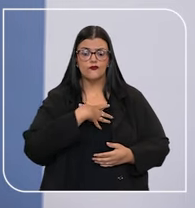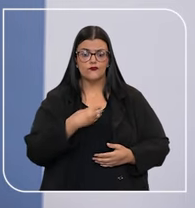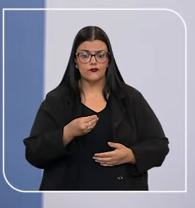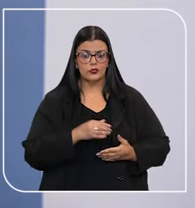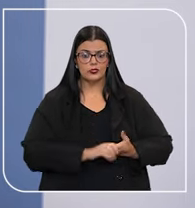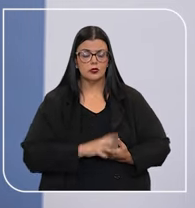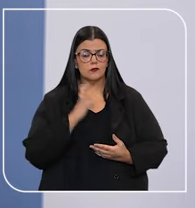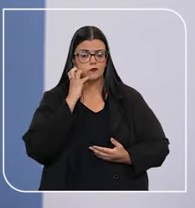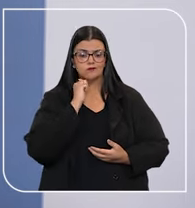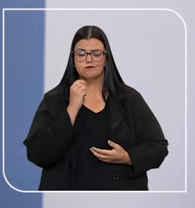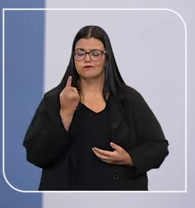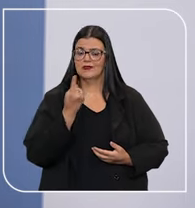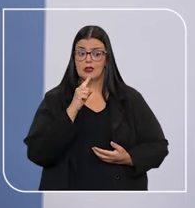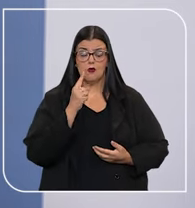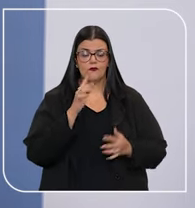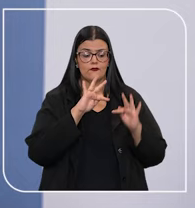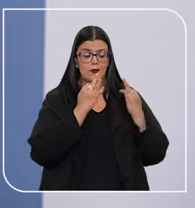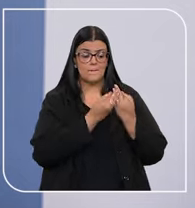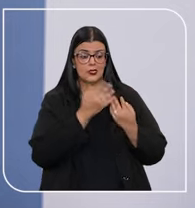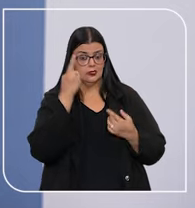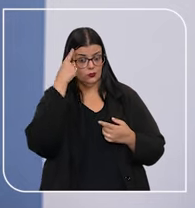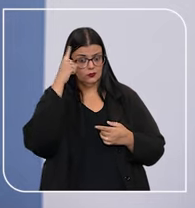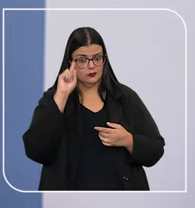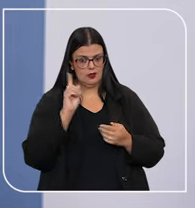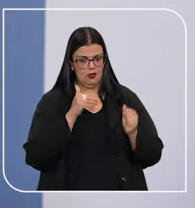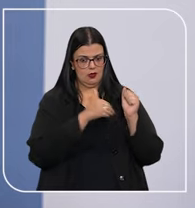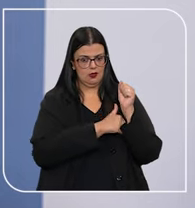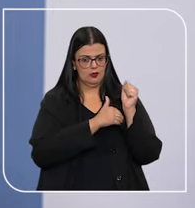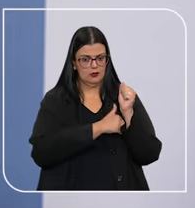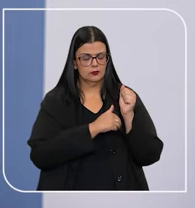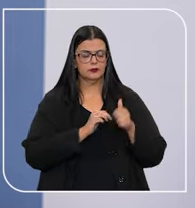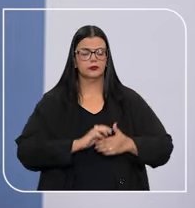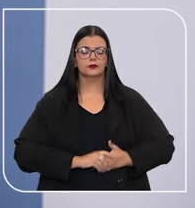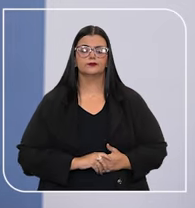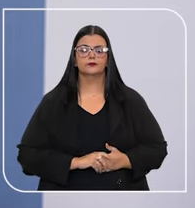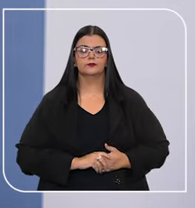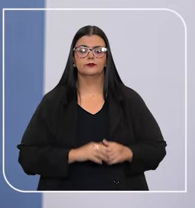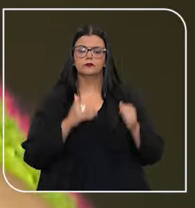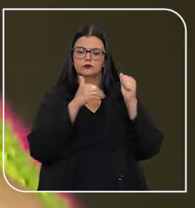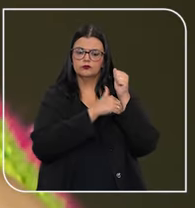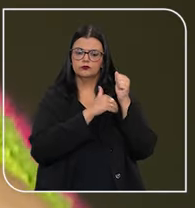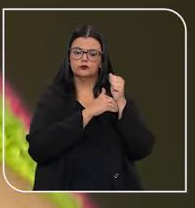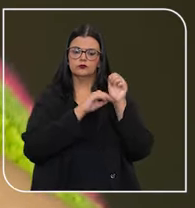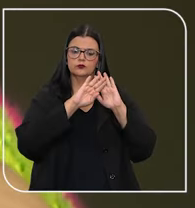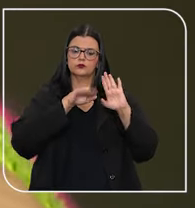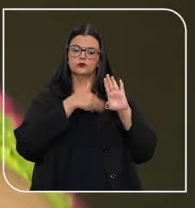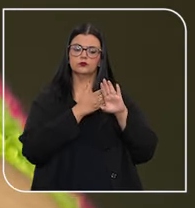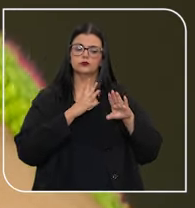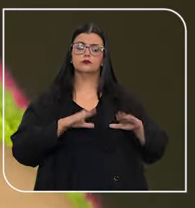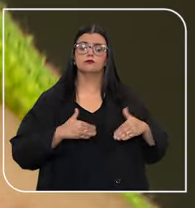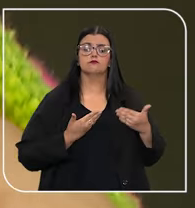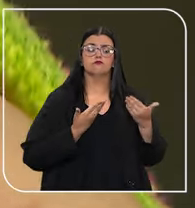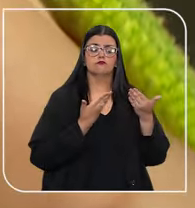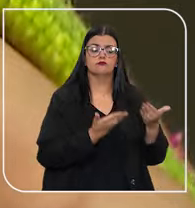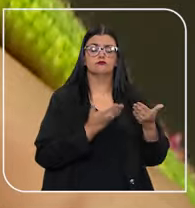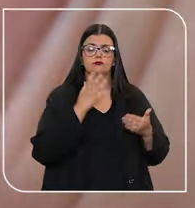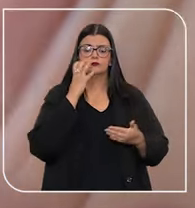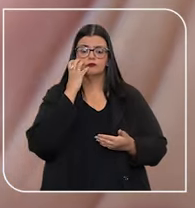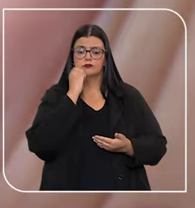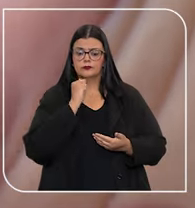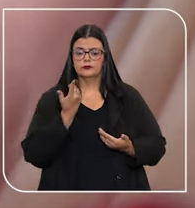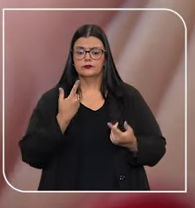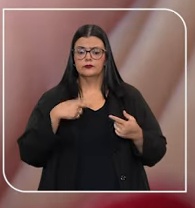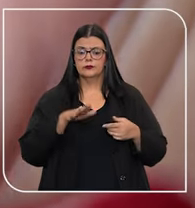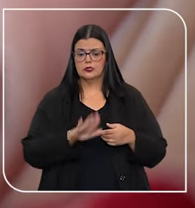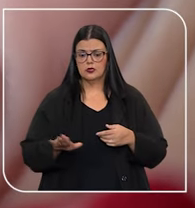entregasse o filho para adoção sem o conhecimento dos demais familiares o sigilo sobre o nascimento e a entrega